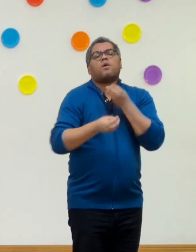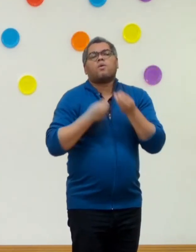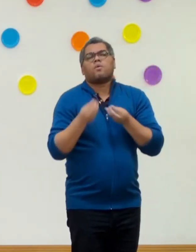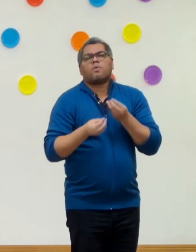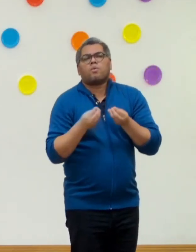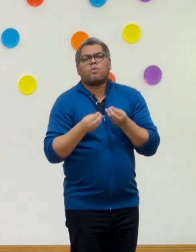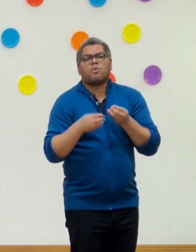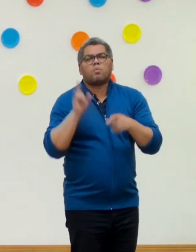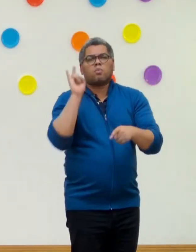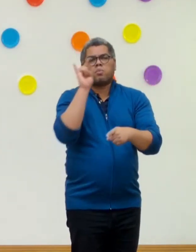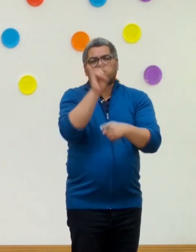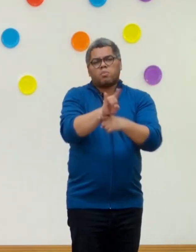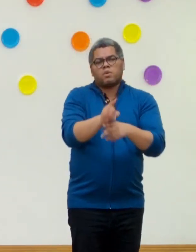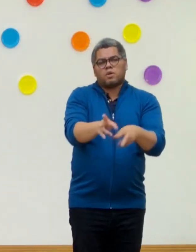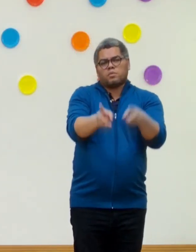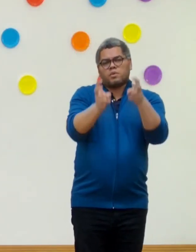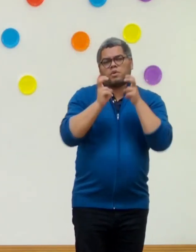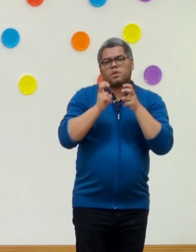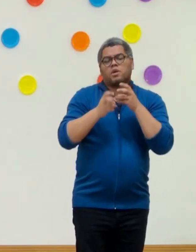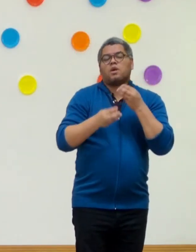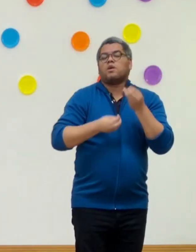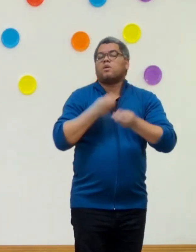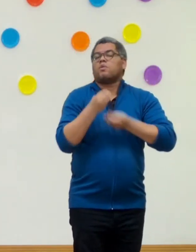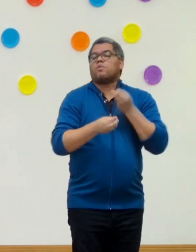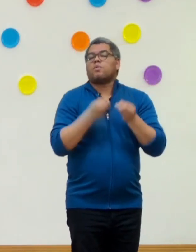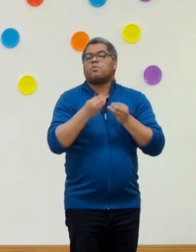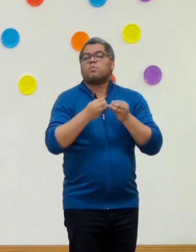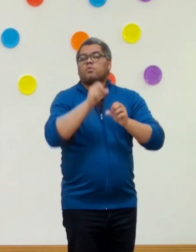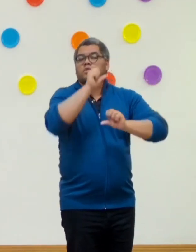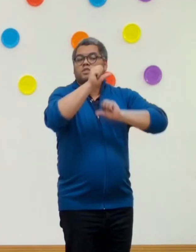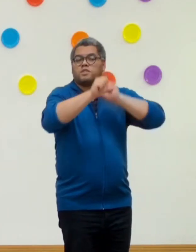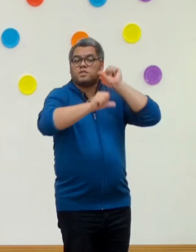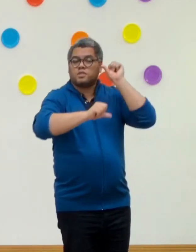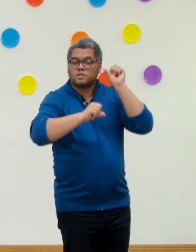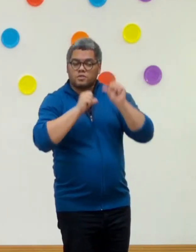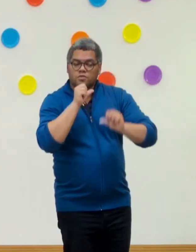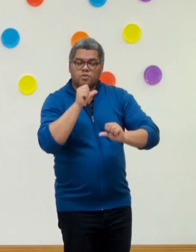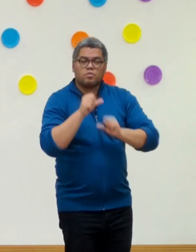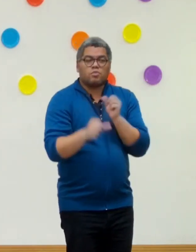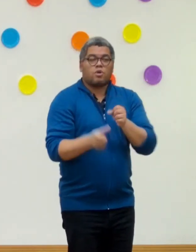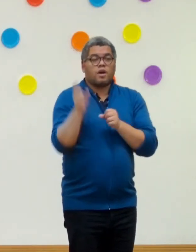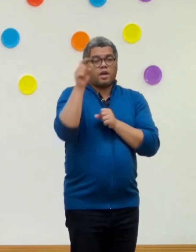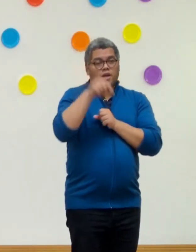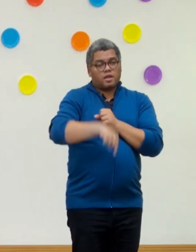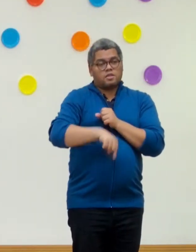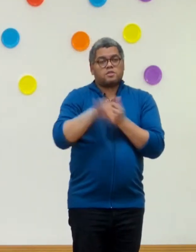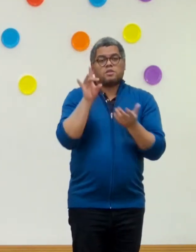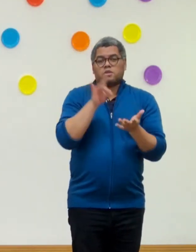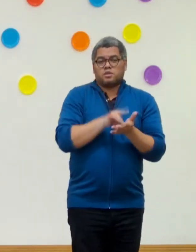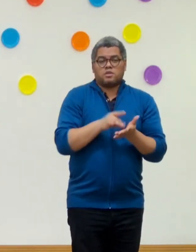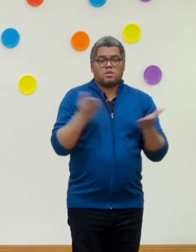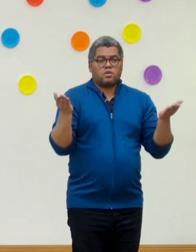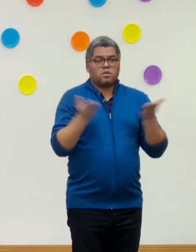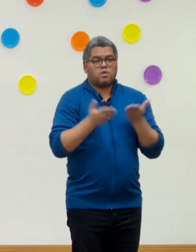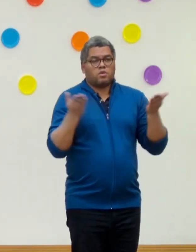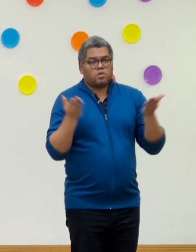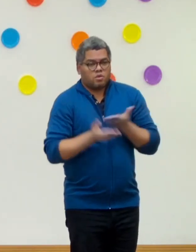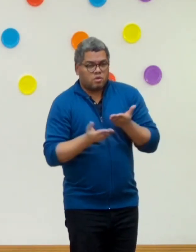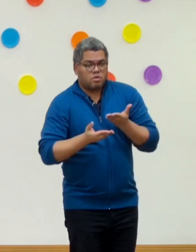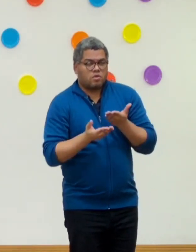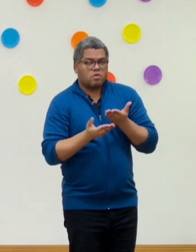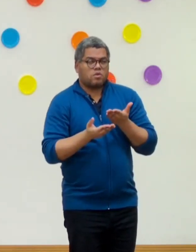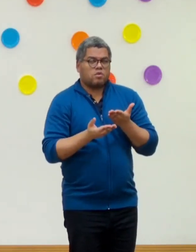visto e como passou a ser visto. Esse é o fato. O adultério é cada vez mais uma